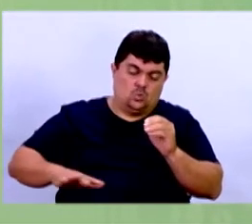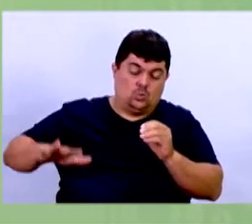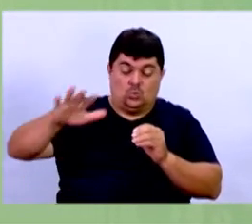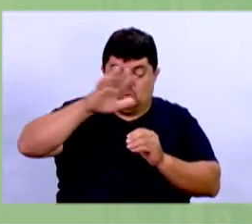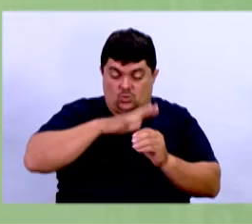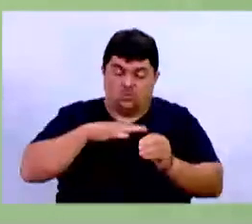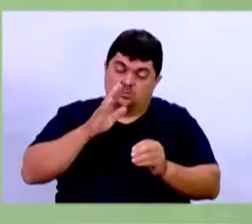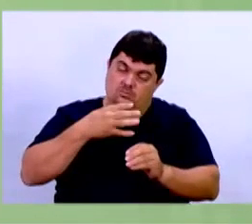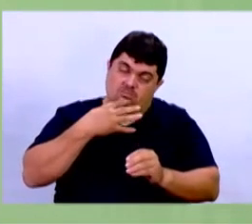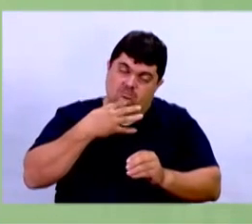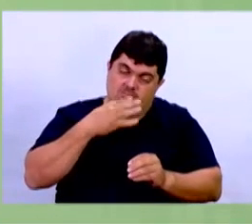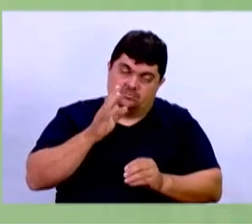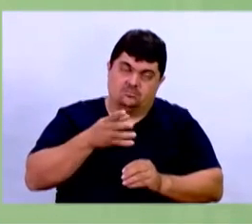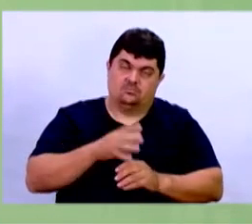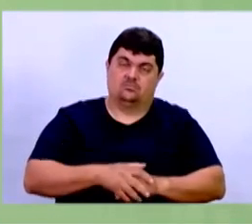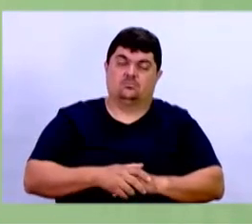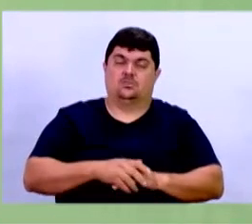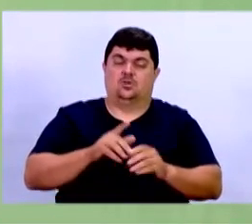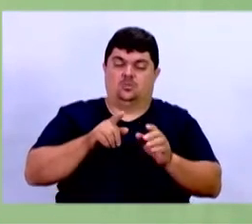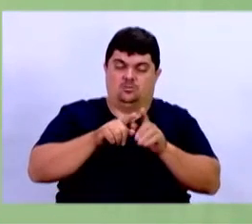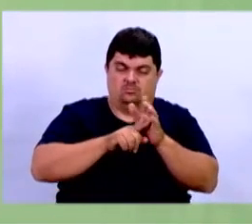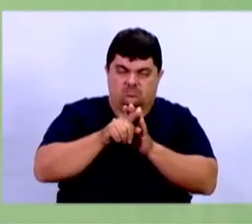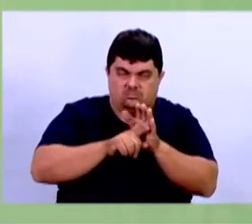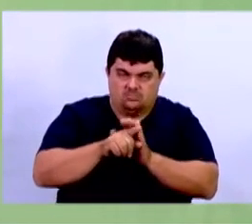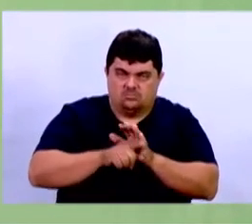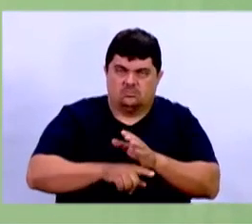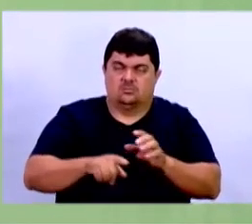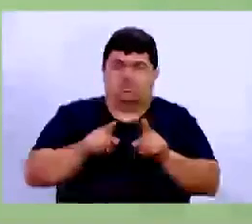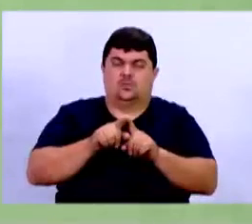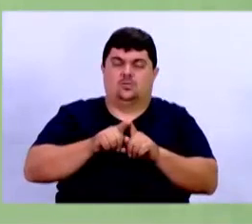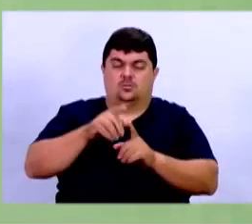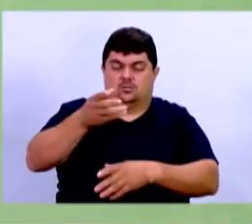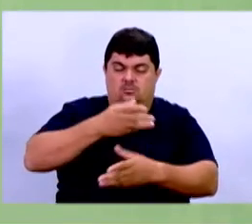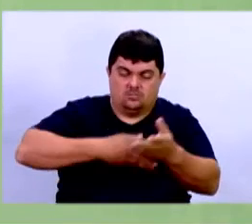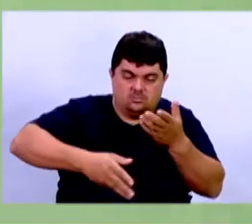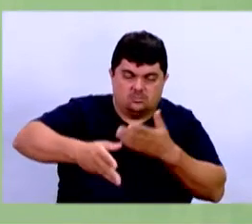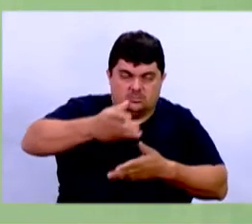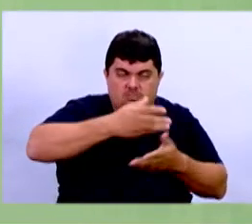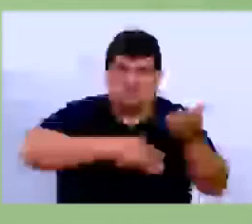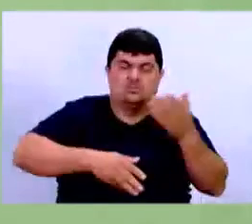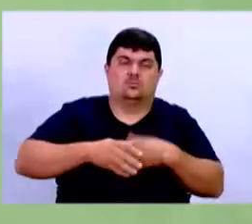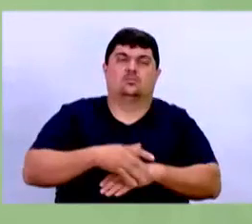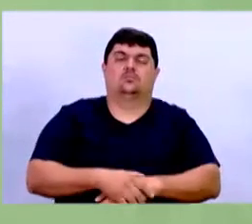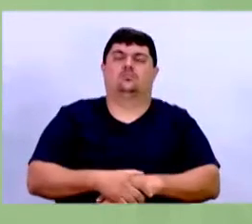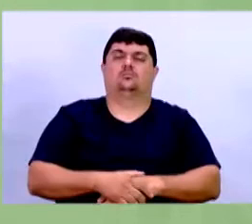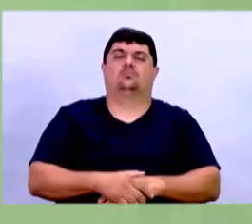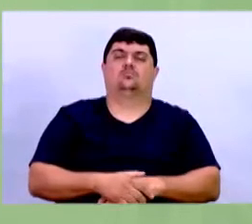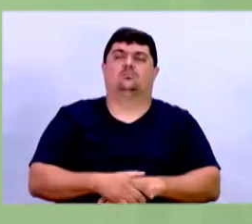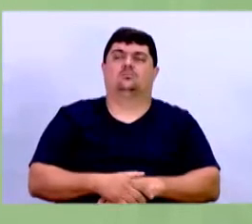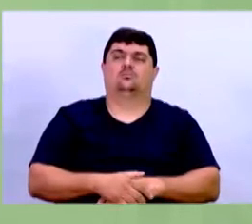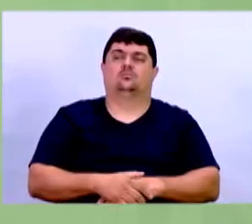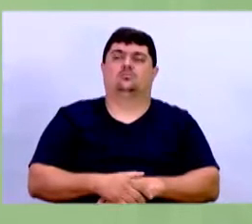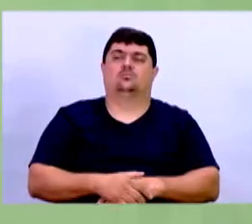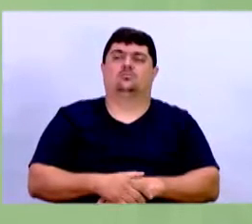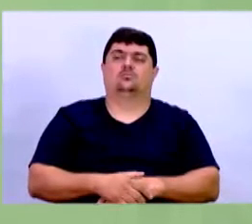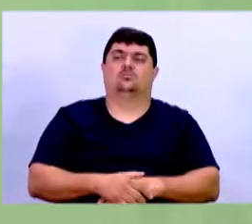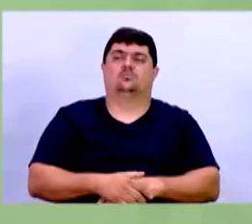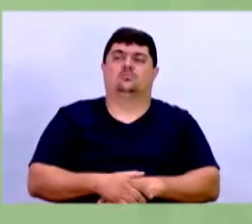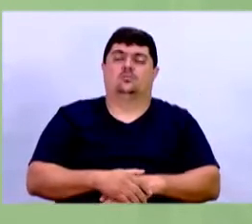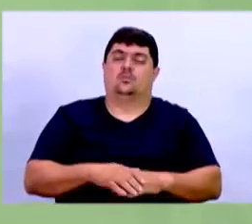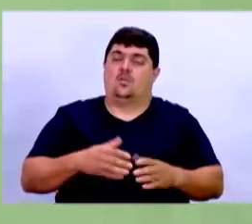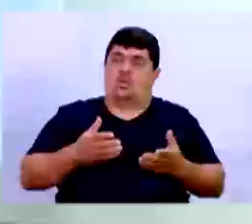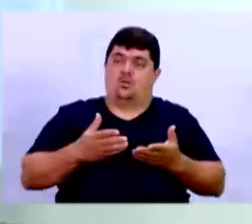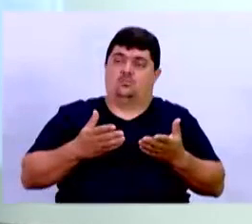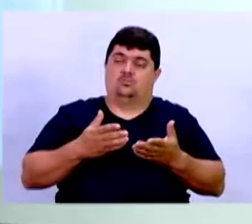MySQL Server, irão criar consultas e criar relacionamentos entre essas consultas. Então aqui a